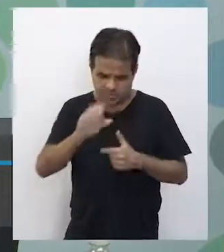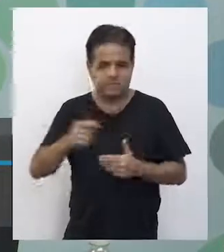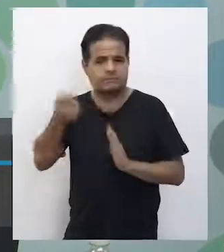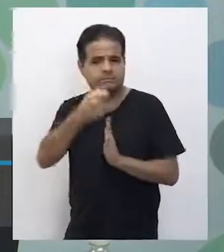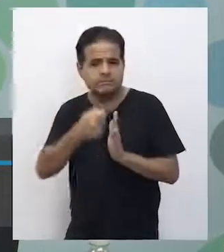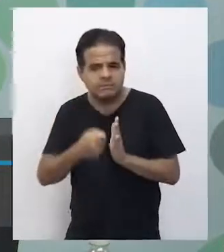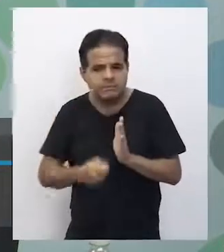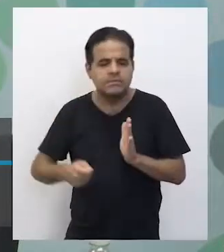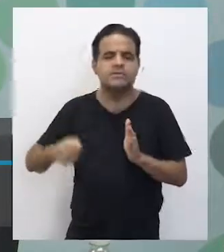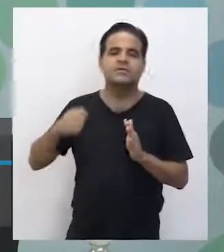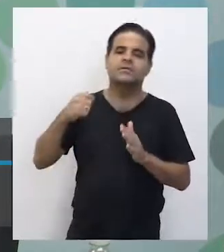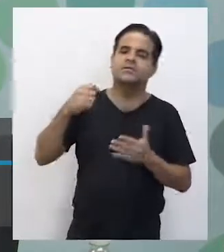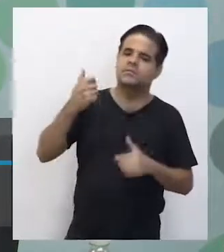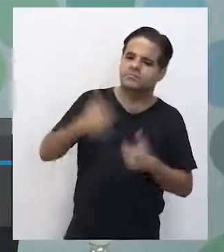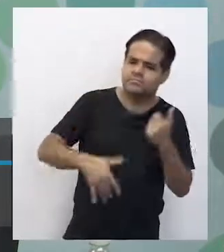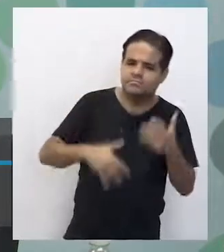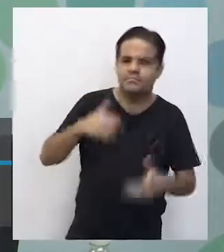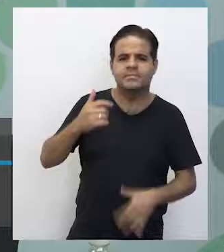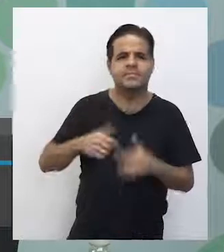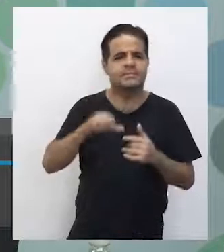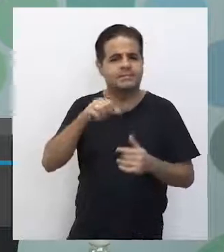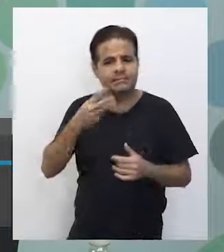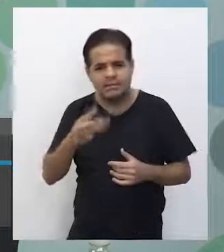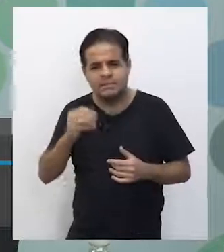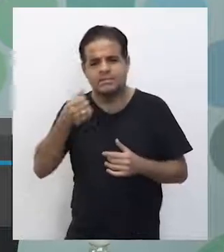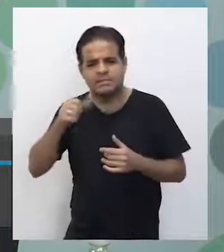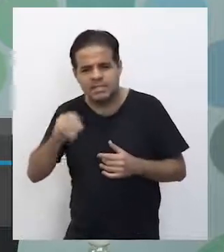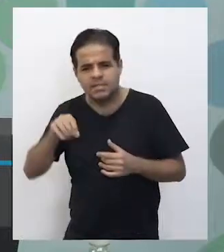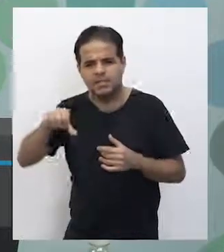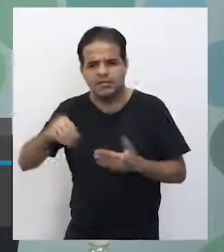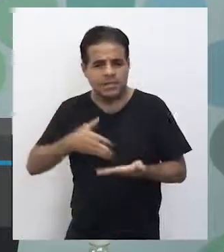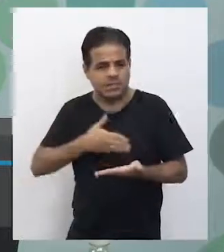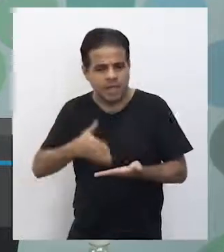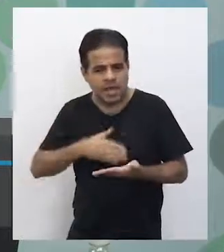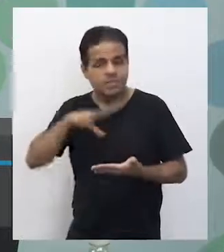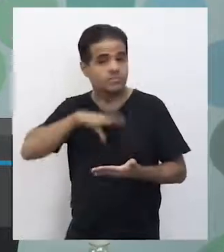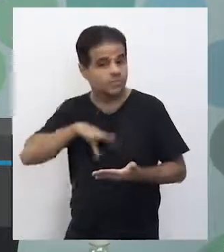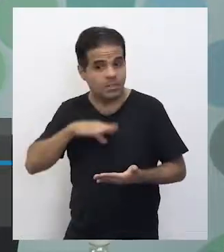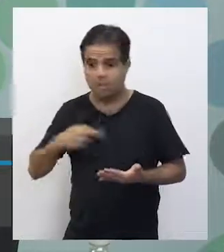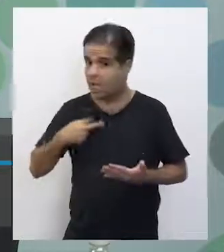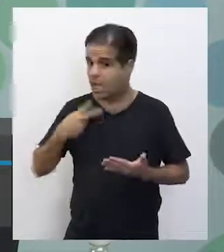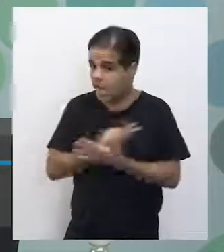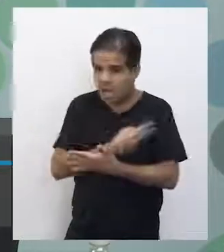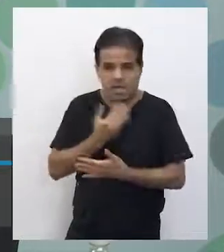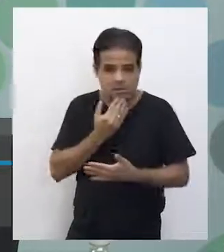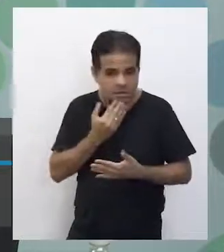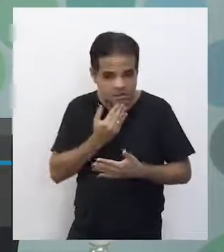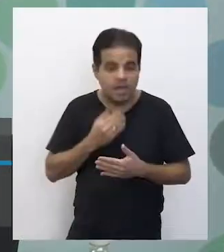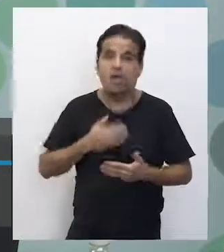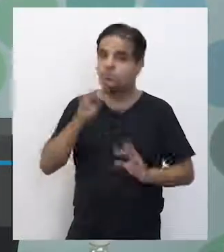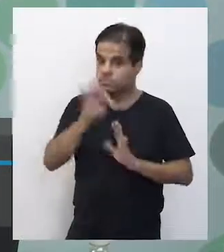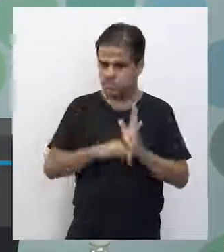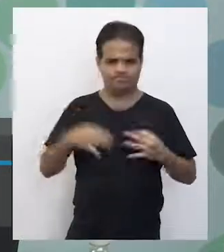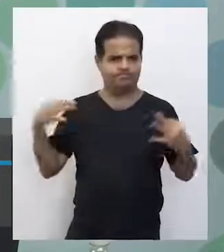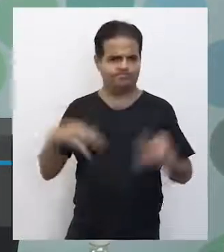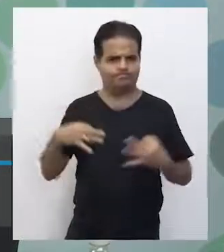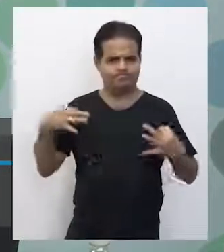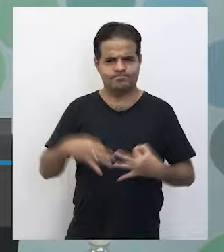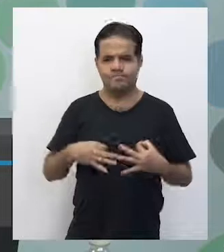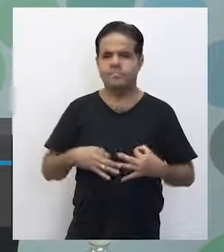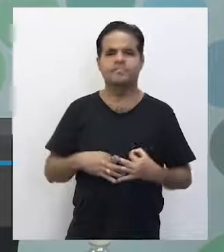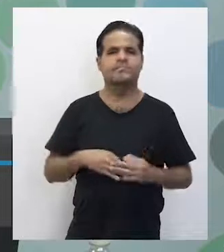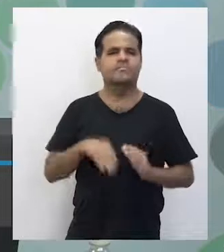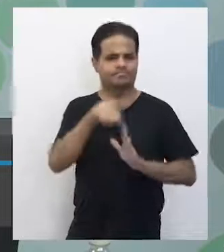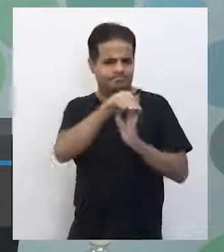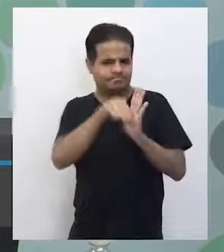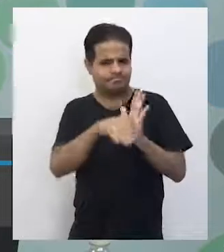lá, assim, 30, 70, 90 páginas, em português, não pode ter erro de português, é um texto acadêmico, então tem que ir na